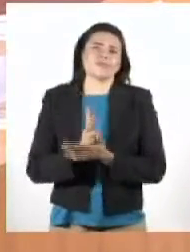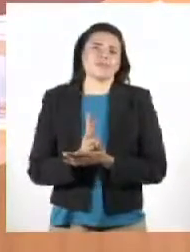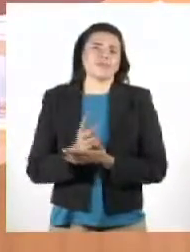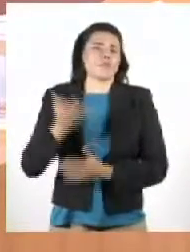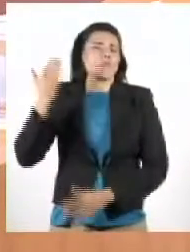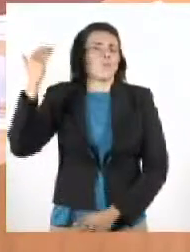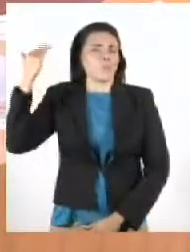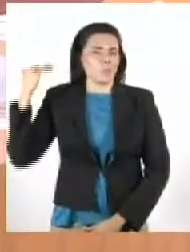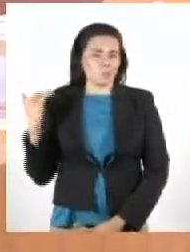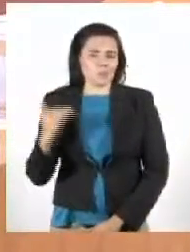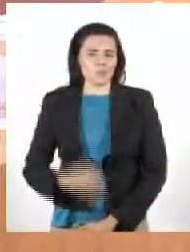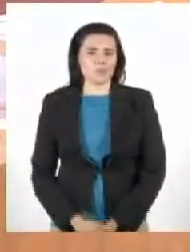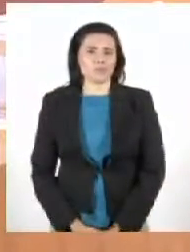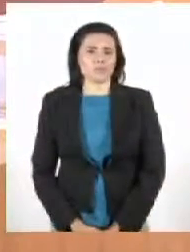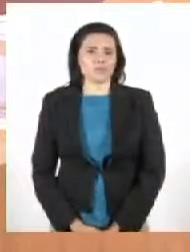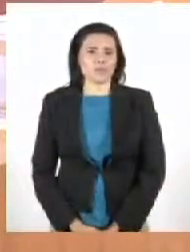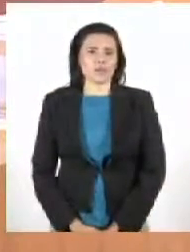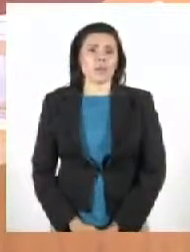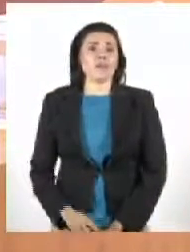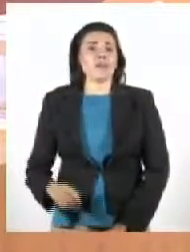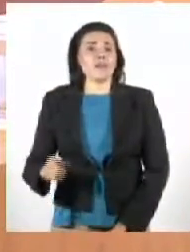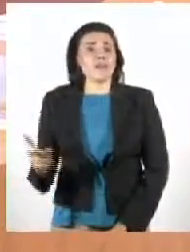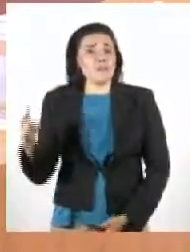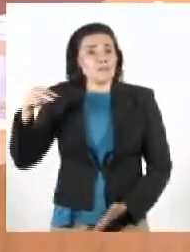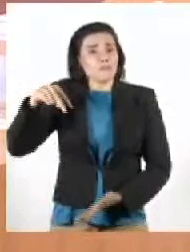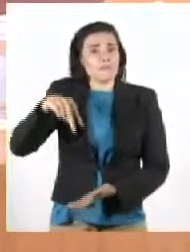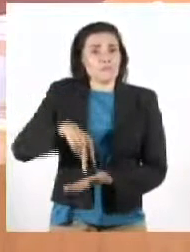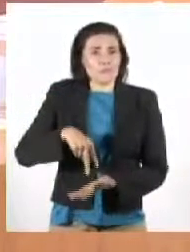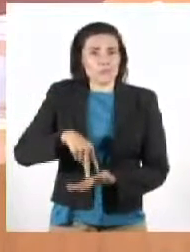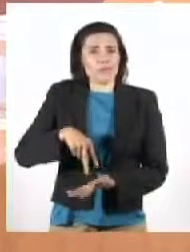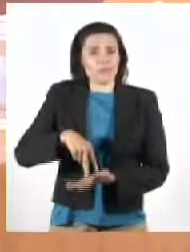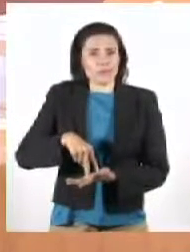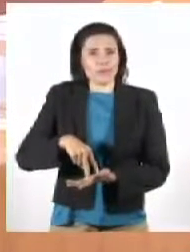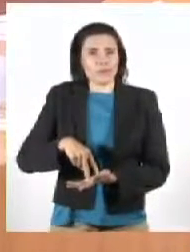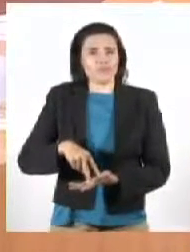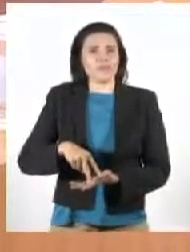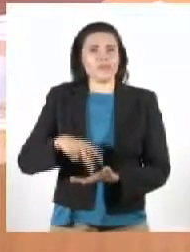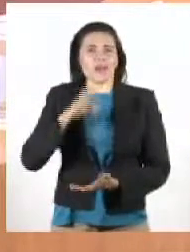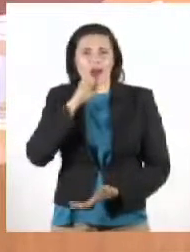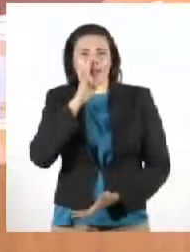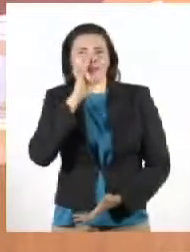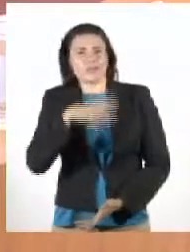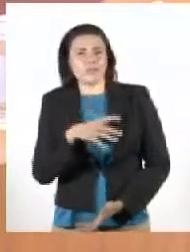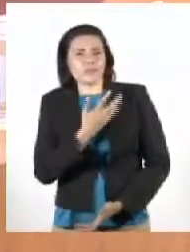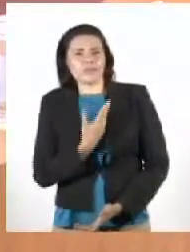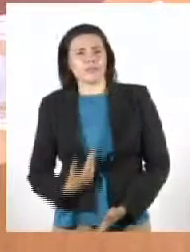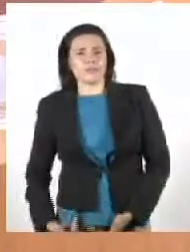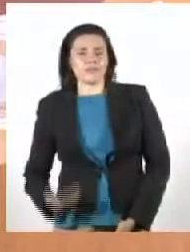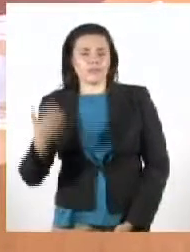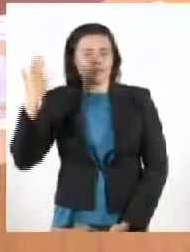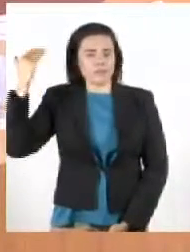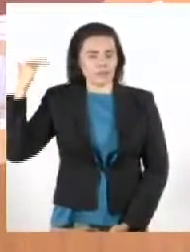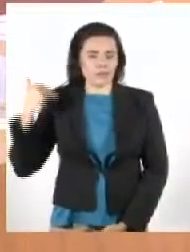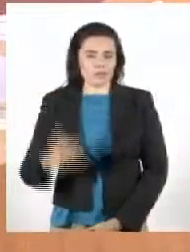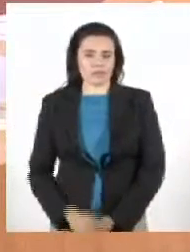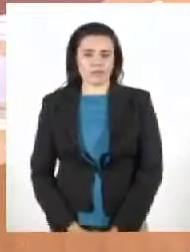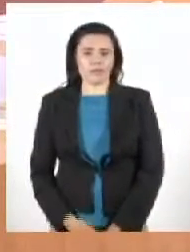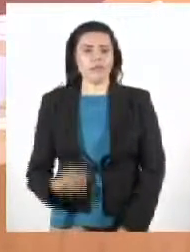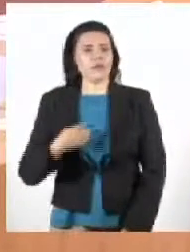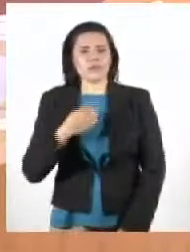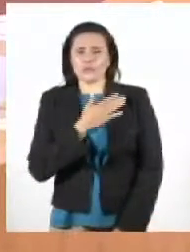tribuna para falar do passado. Eu não gosto de falar do